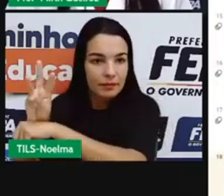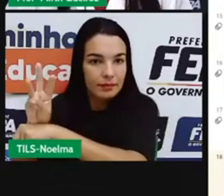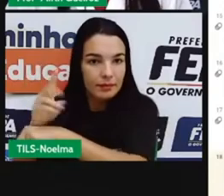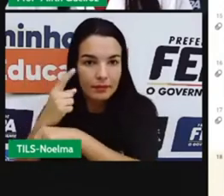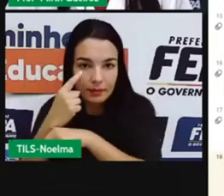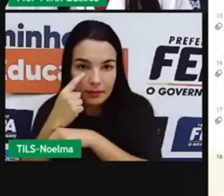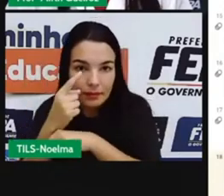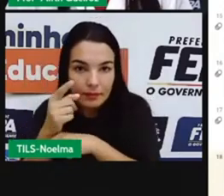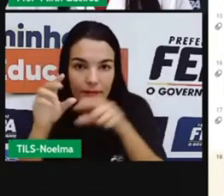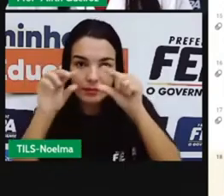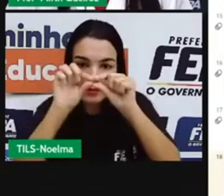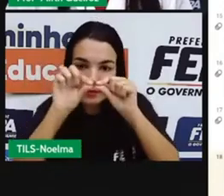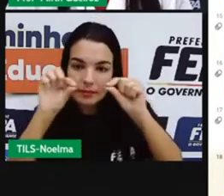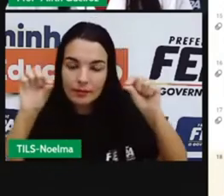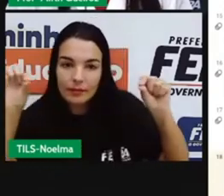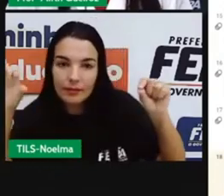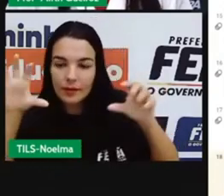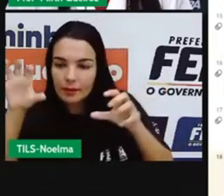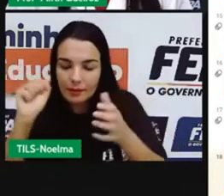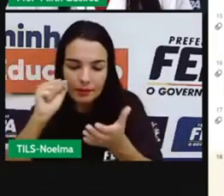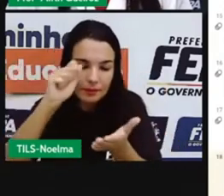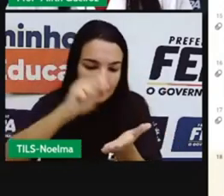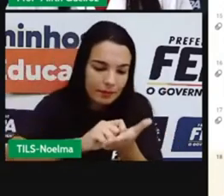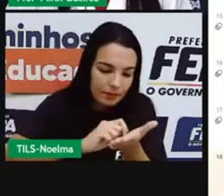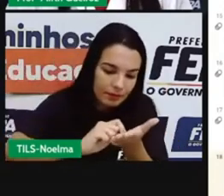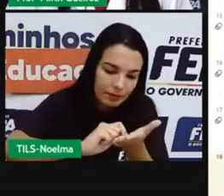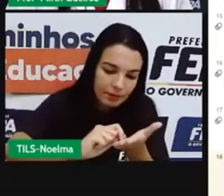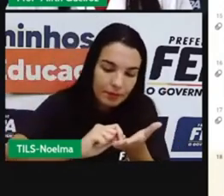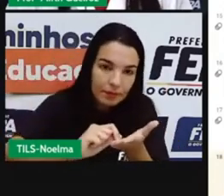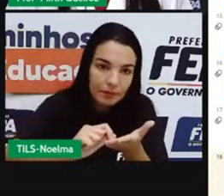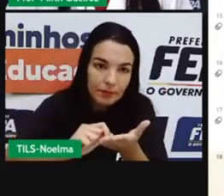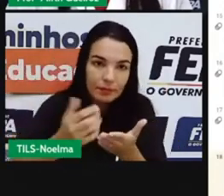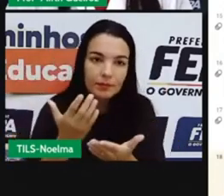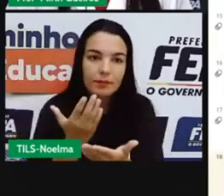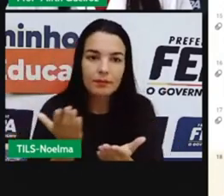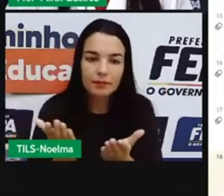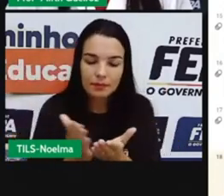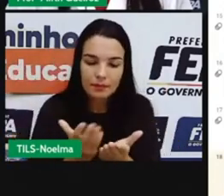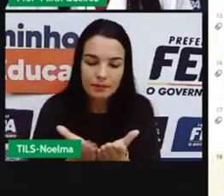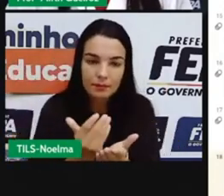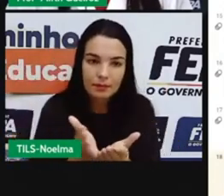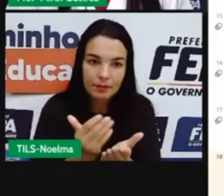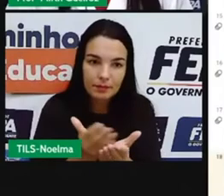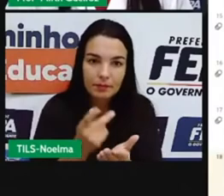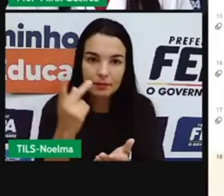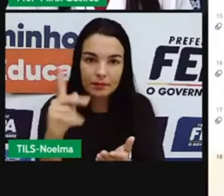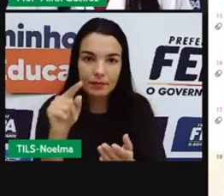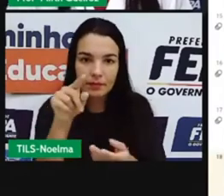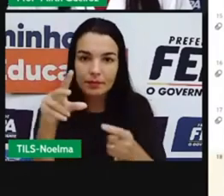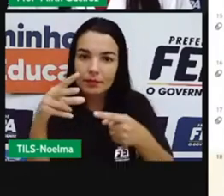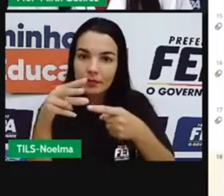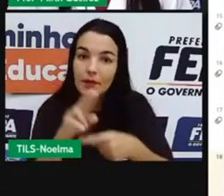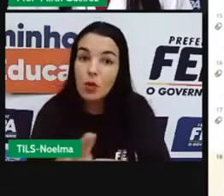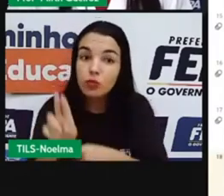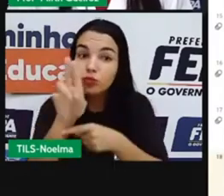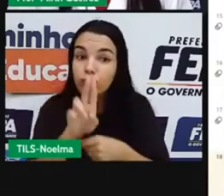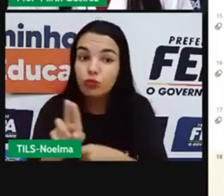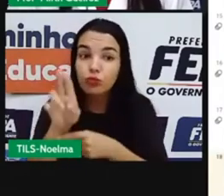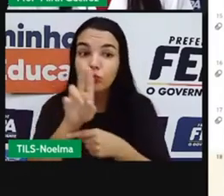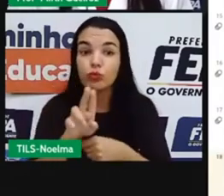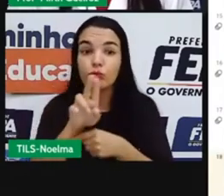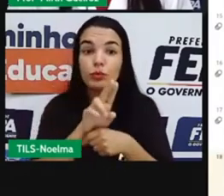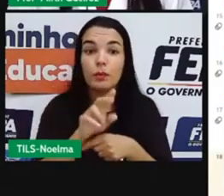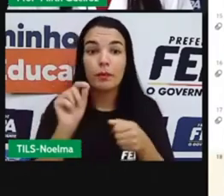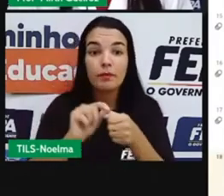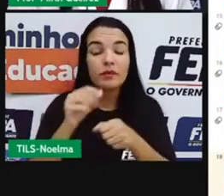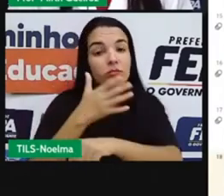esse link aqui, anotar aí no caderno de vocês, porque vocês vão utilizar